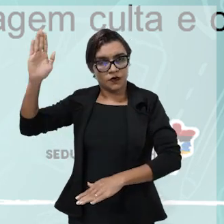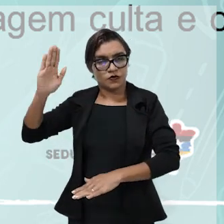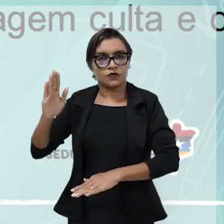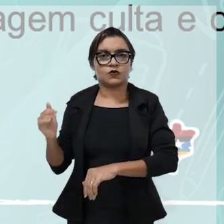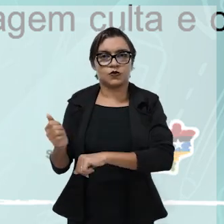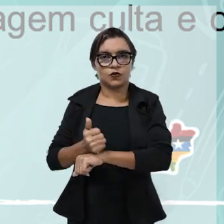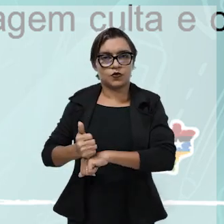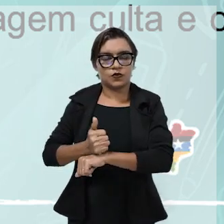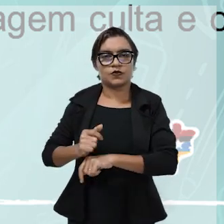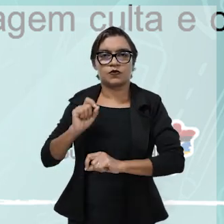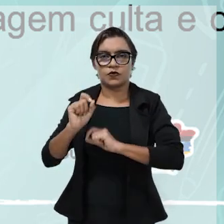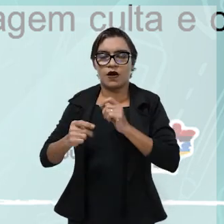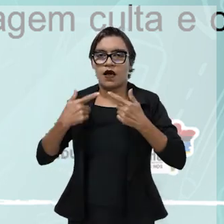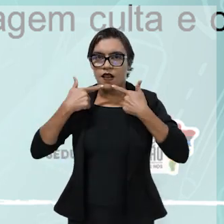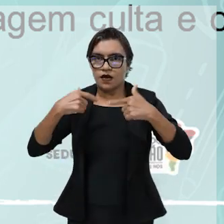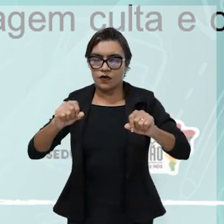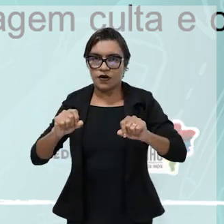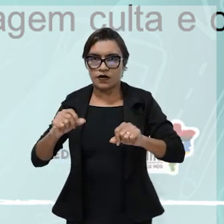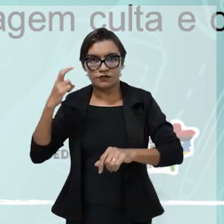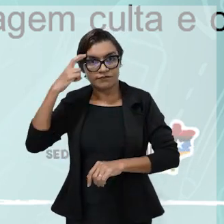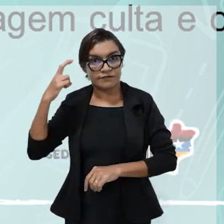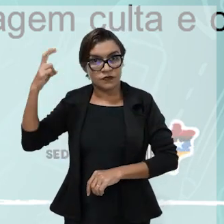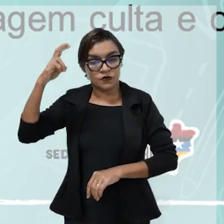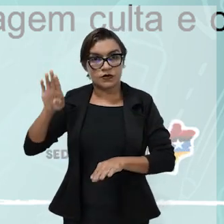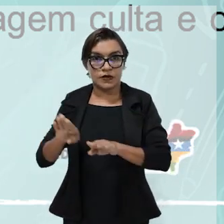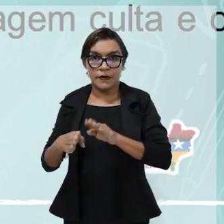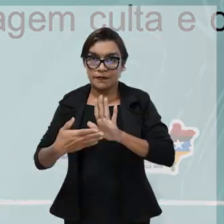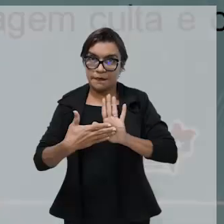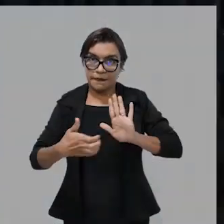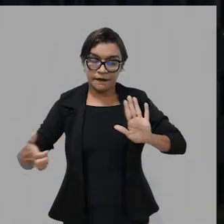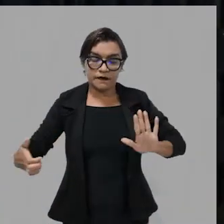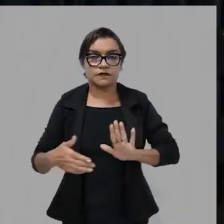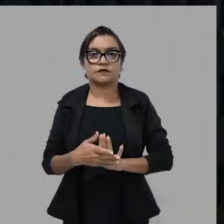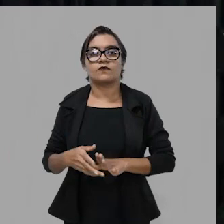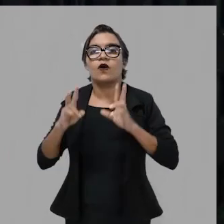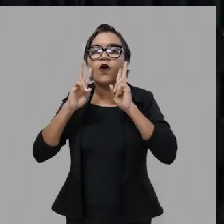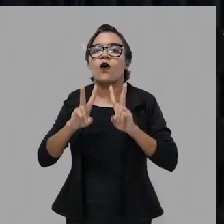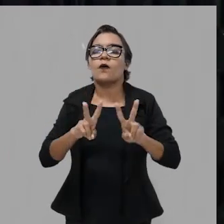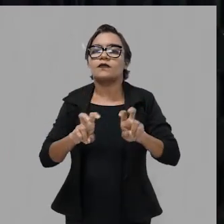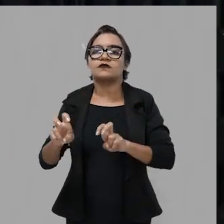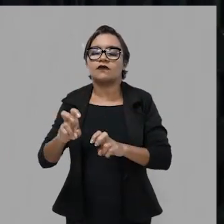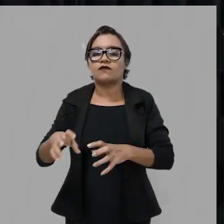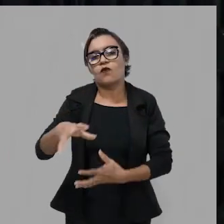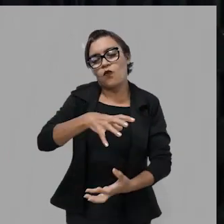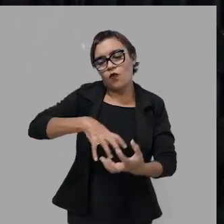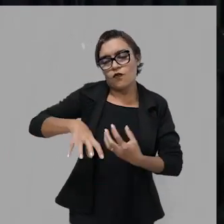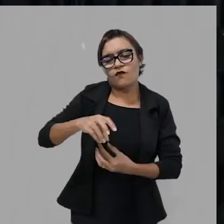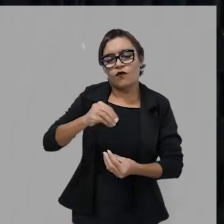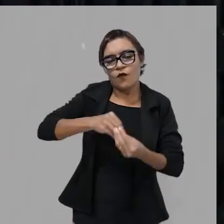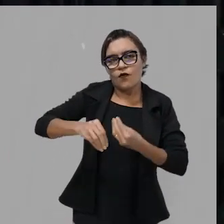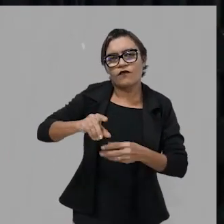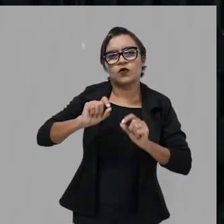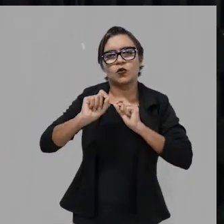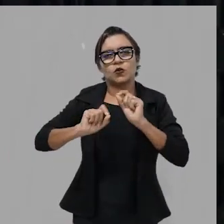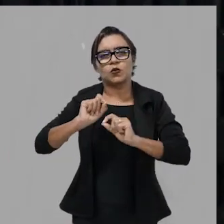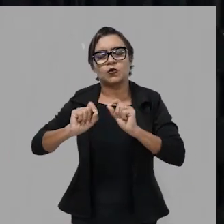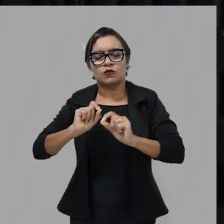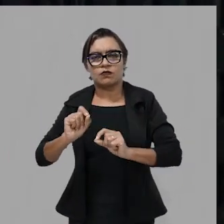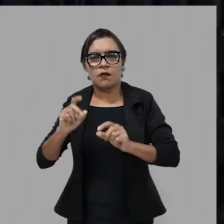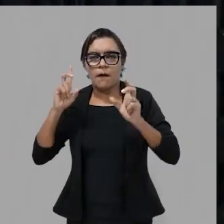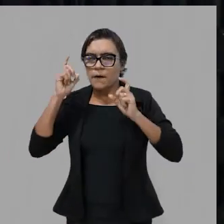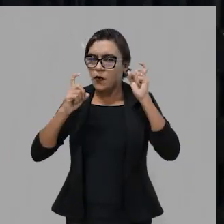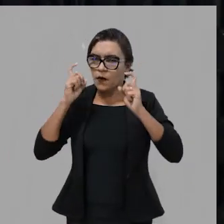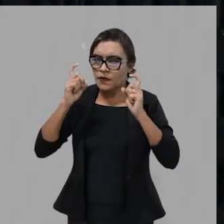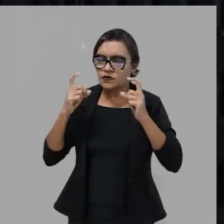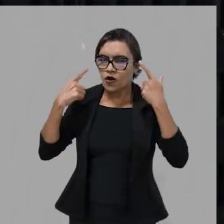e o rigor estético. Então, observem, turma, que nós vamos falar aqui de um movimento que tinha toda uma preocupação com uma linguagem clássica, com